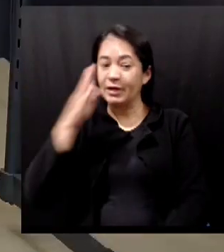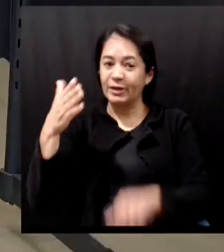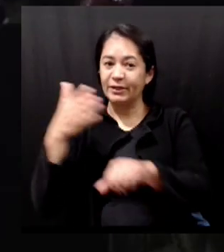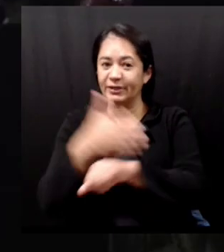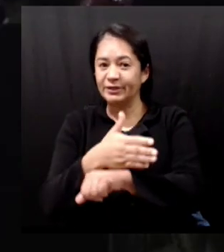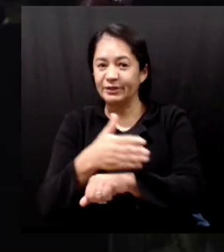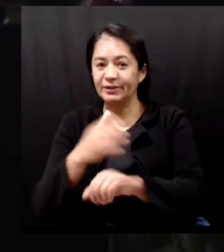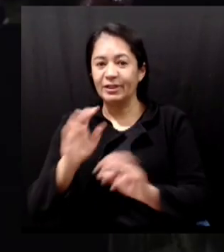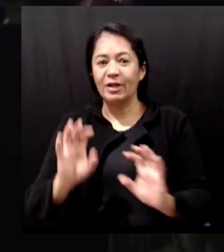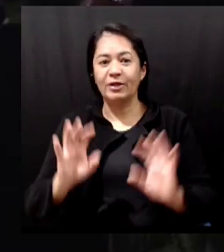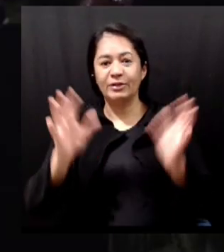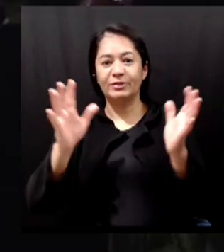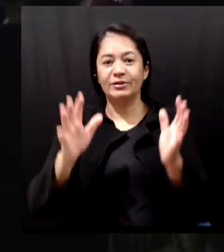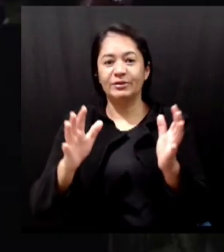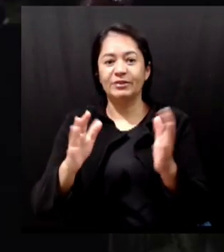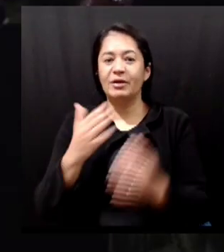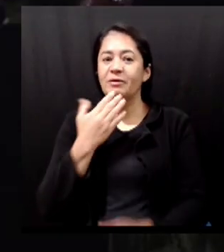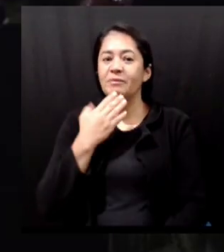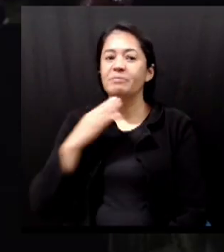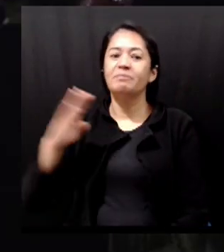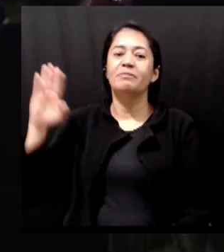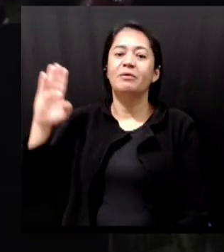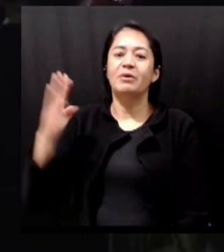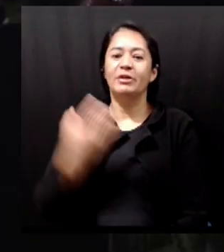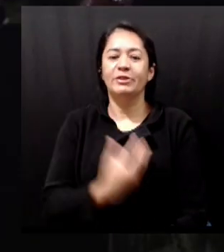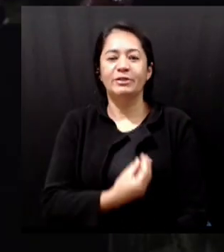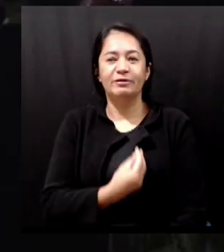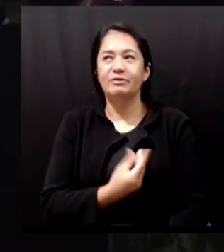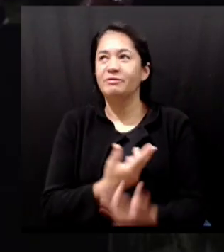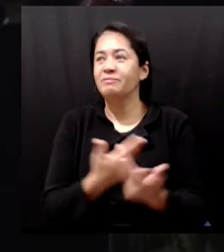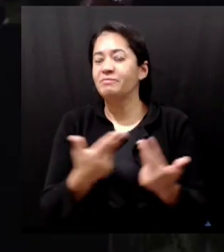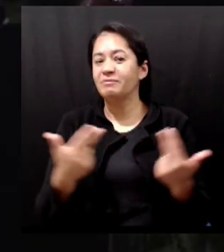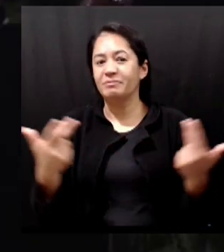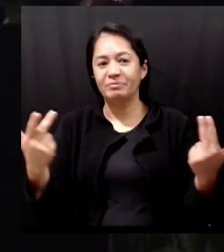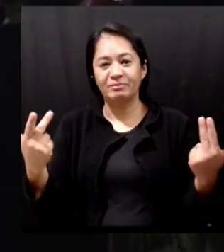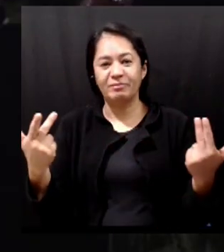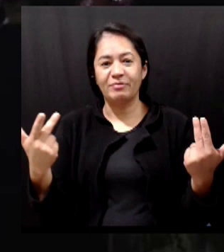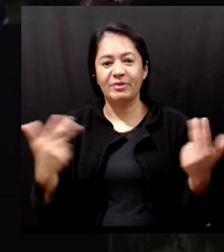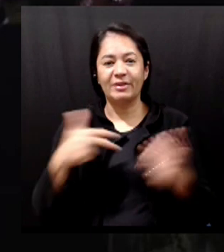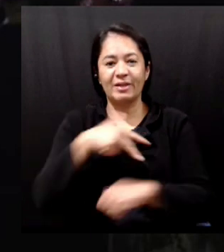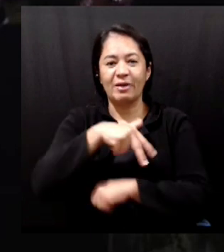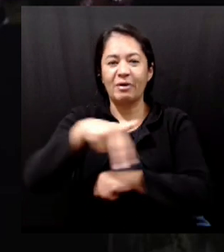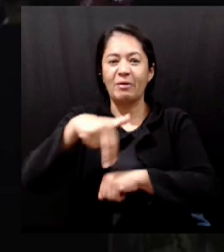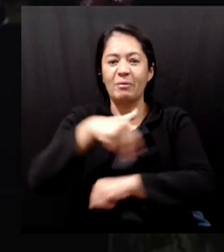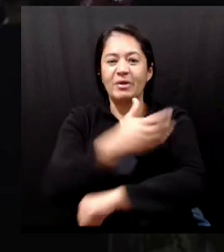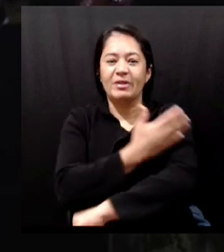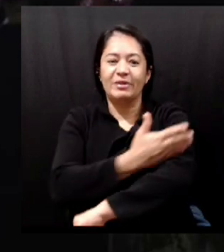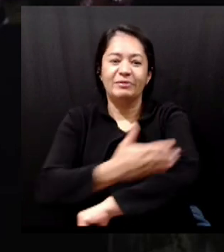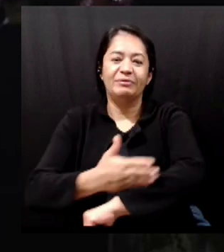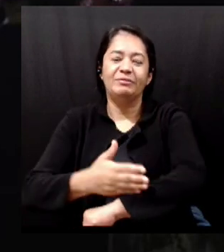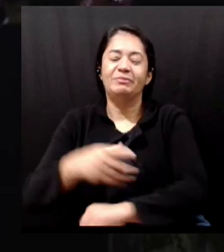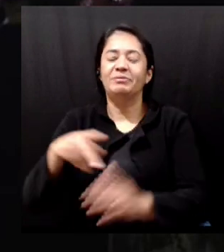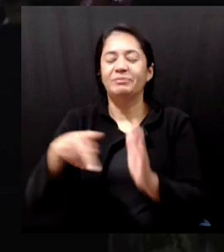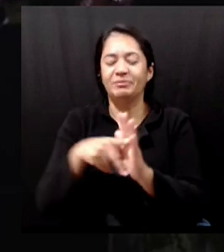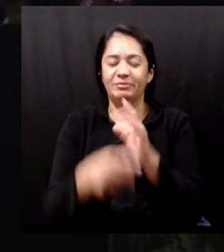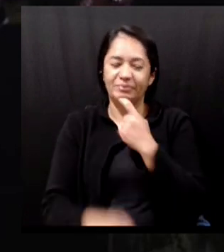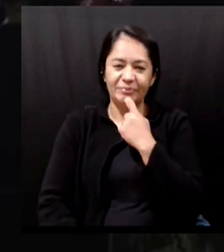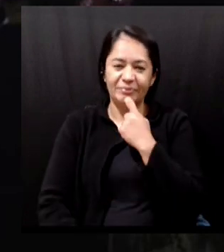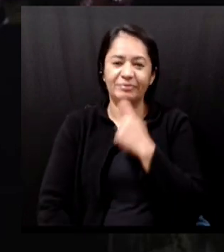e promete reviver aí os grandes bailes tradicionais da cidade, né? Com a